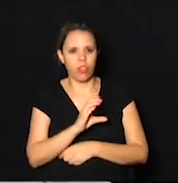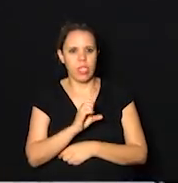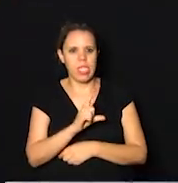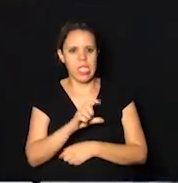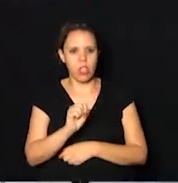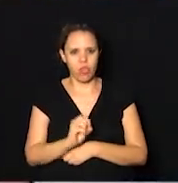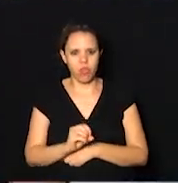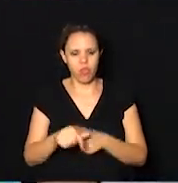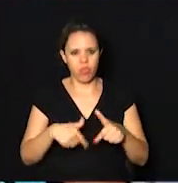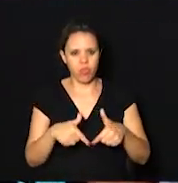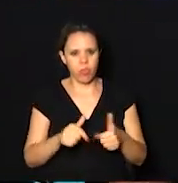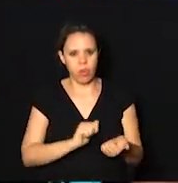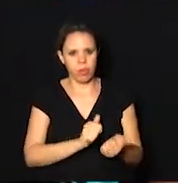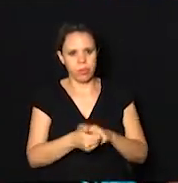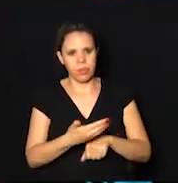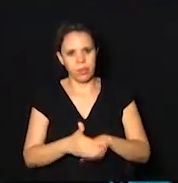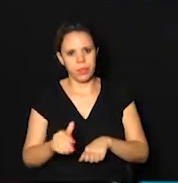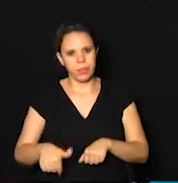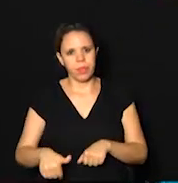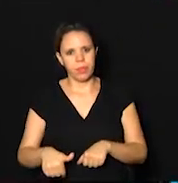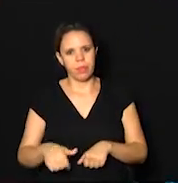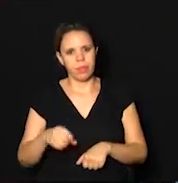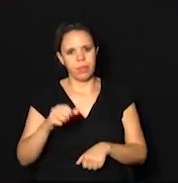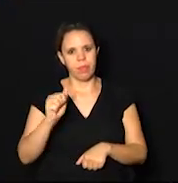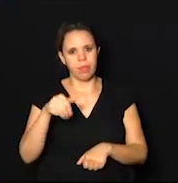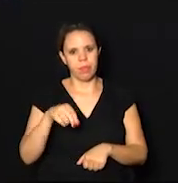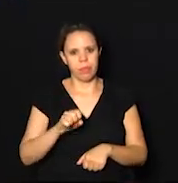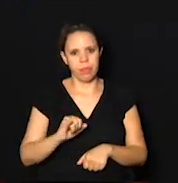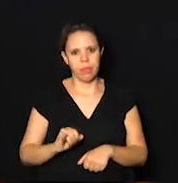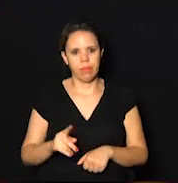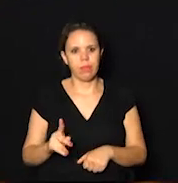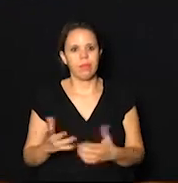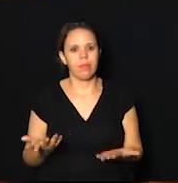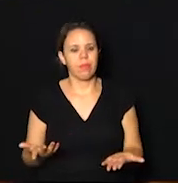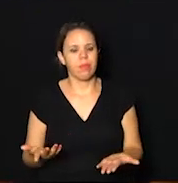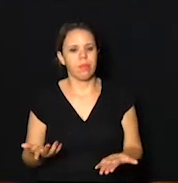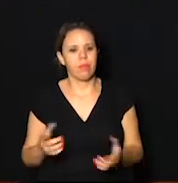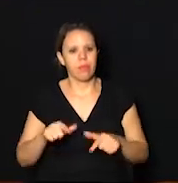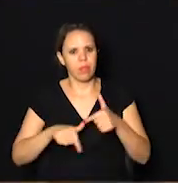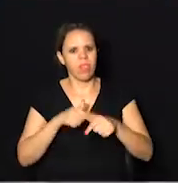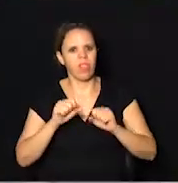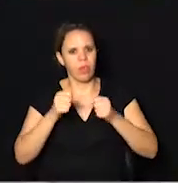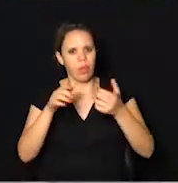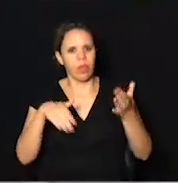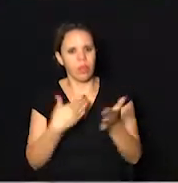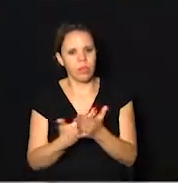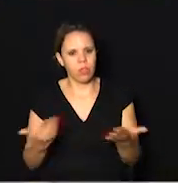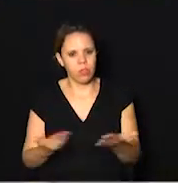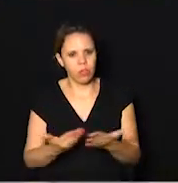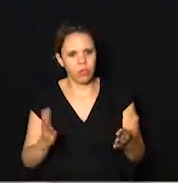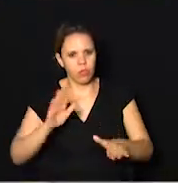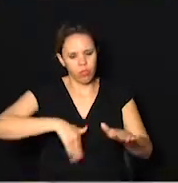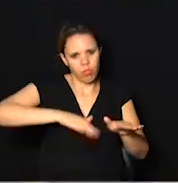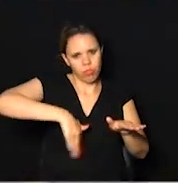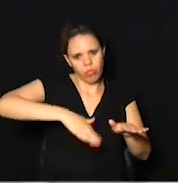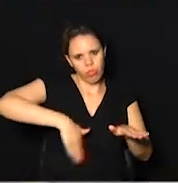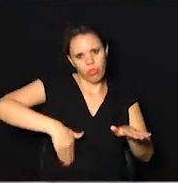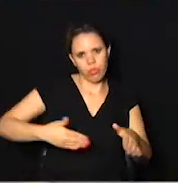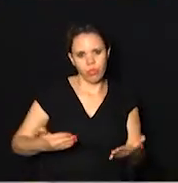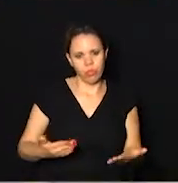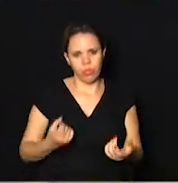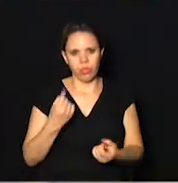celso fazer um trabalho no atletismo aqui na make é né existe um trabalho muito forte existe até hoje na natação